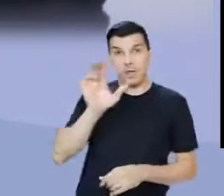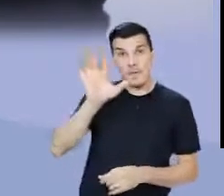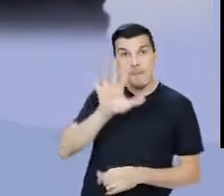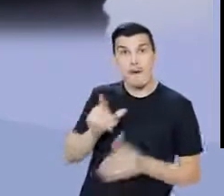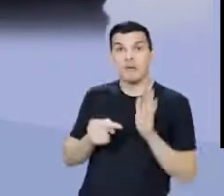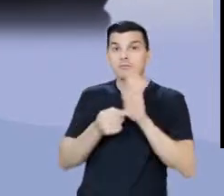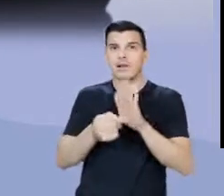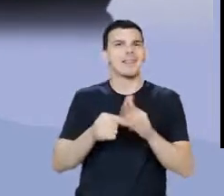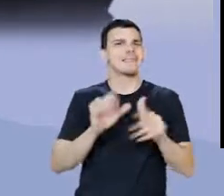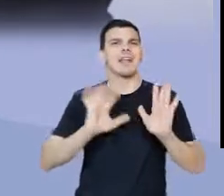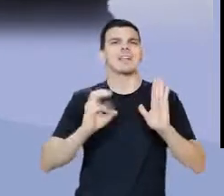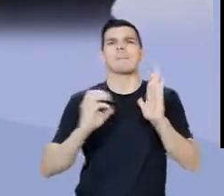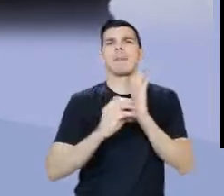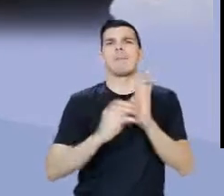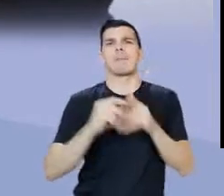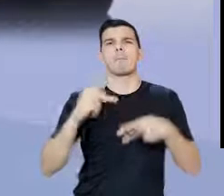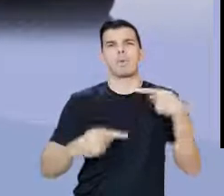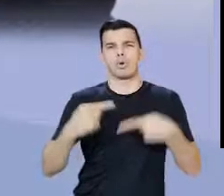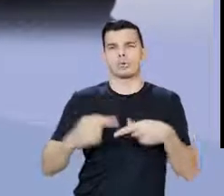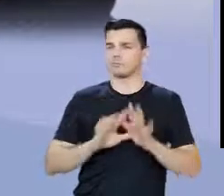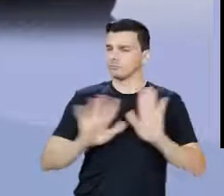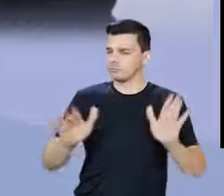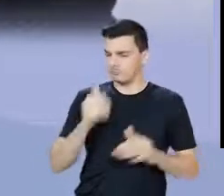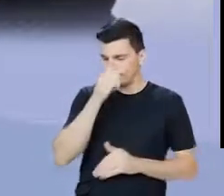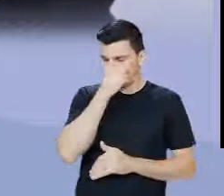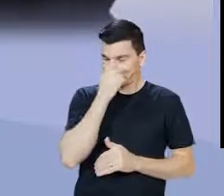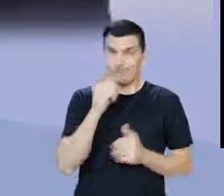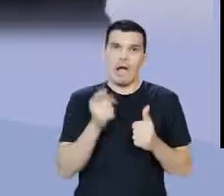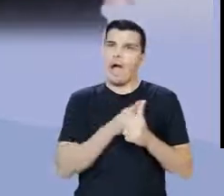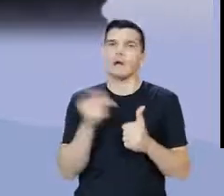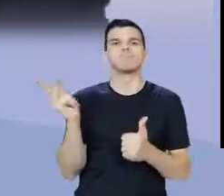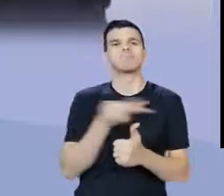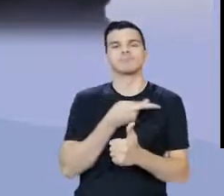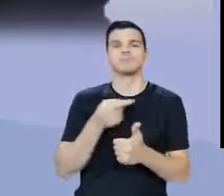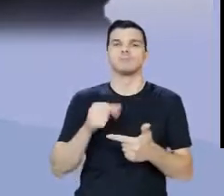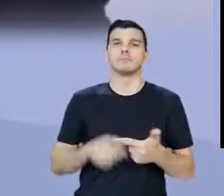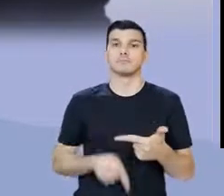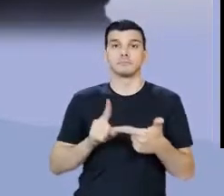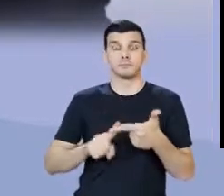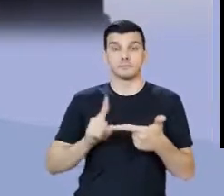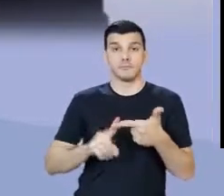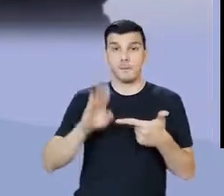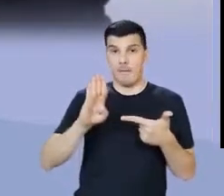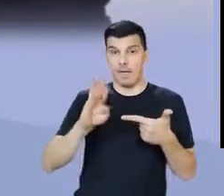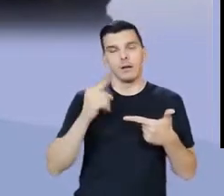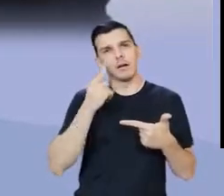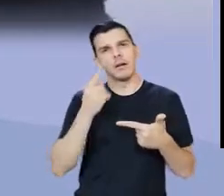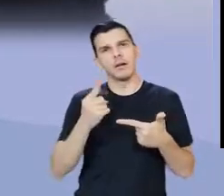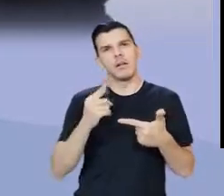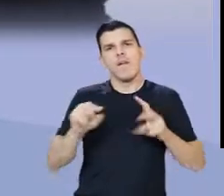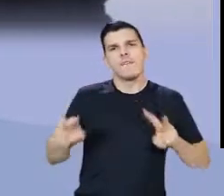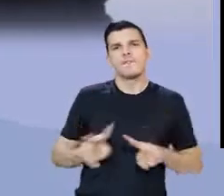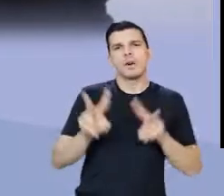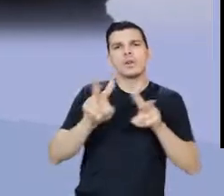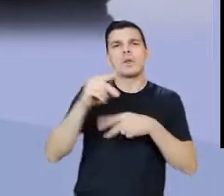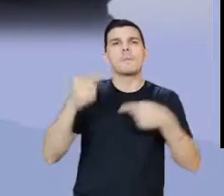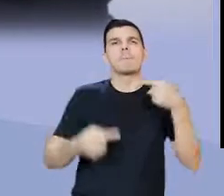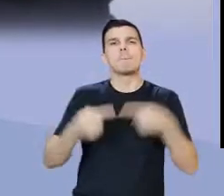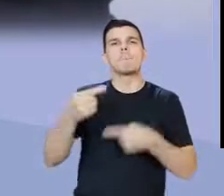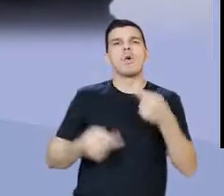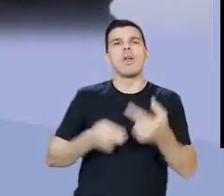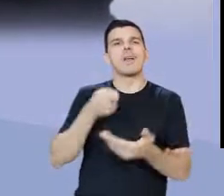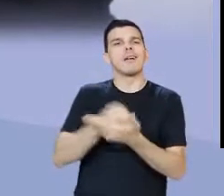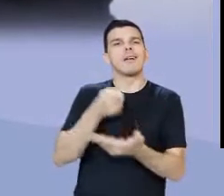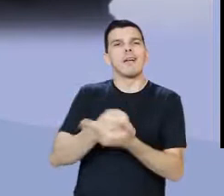história, a imagem não está trazendo nada de partido político. Então não pode ser a letra A. Vamos para a letra B. Valorização